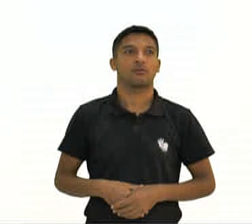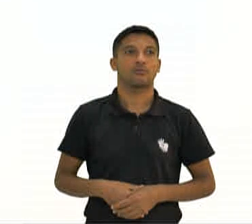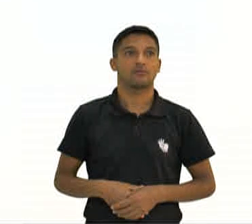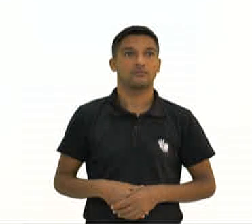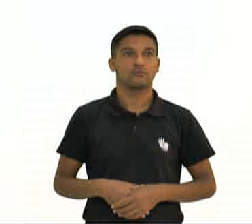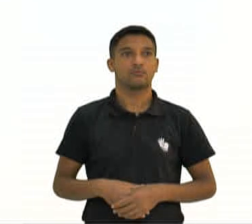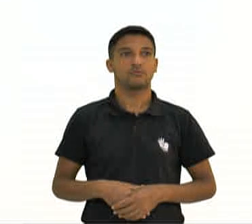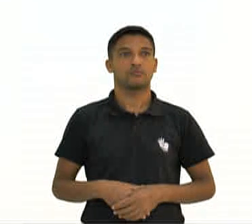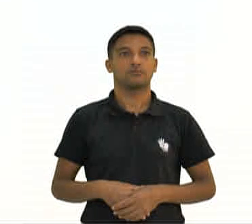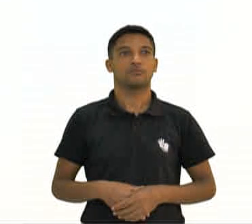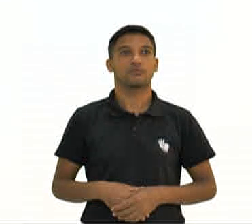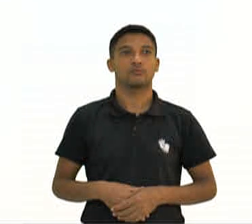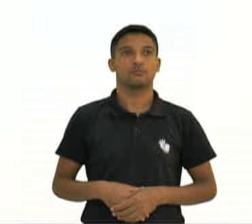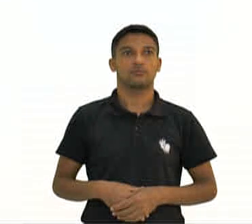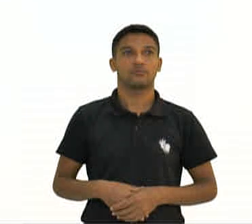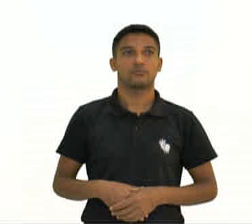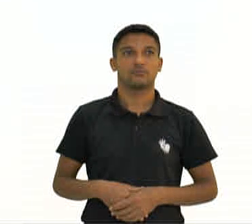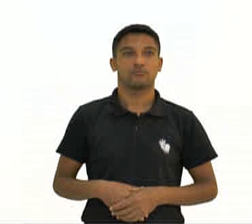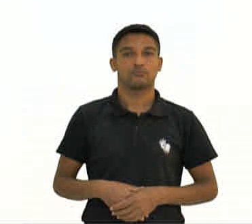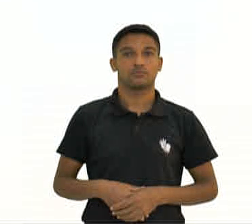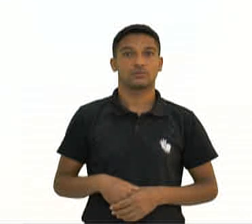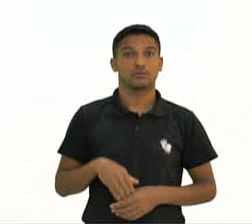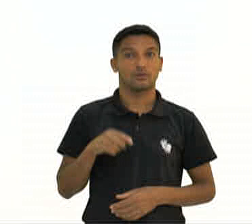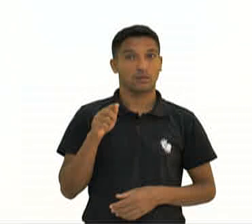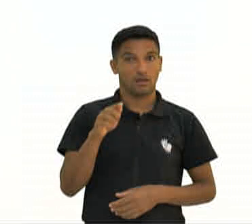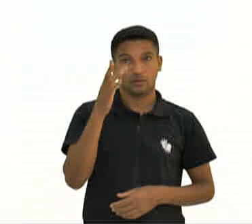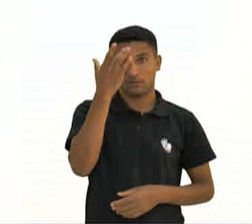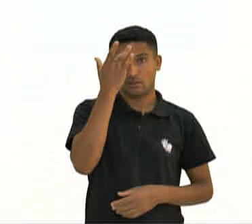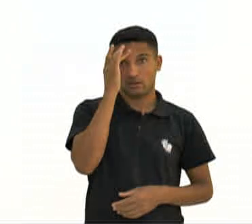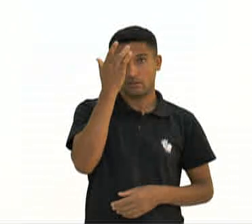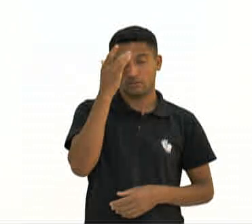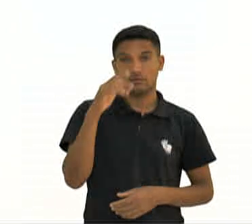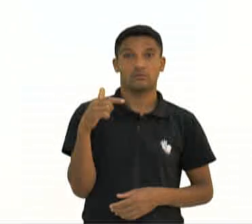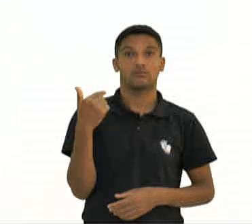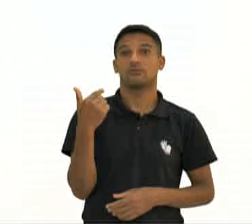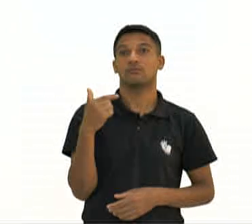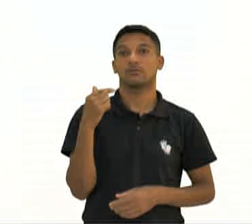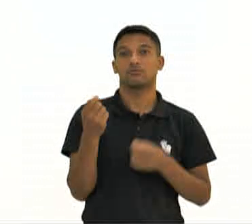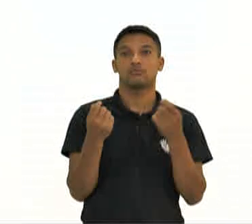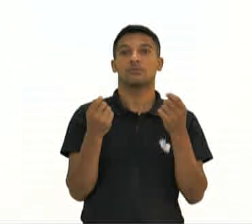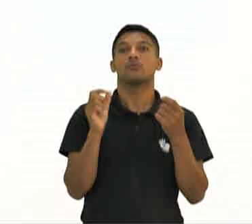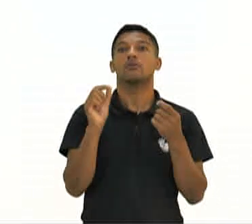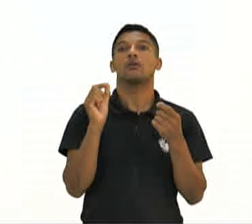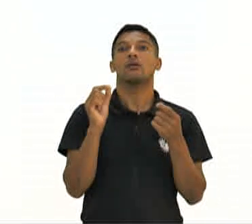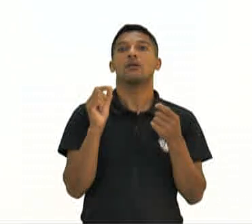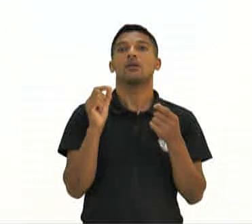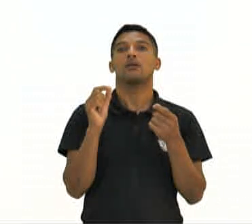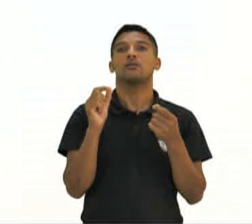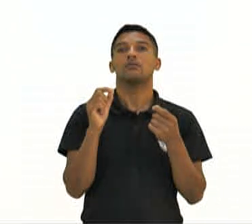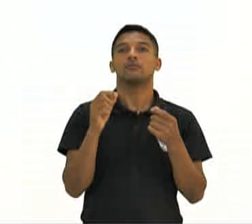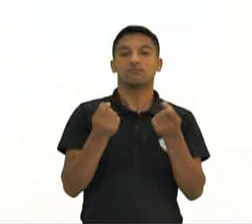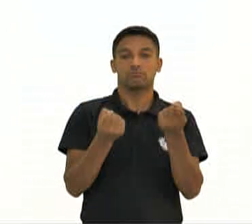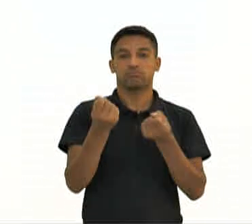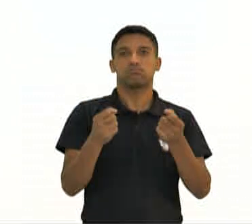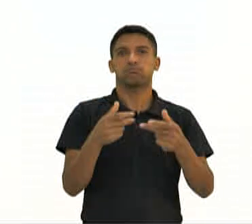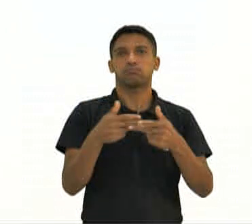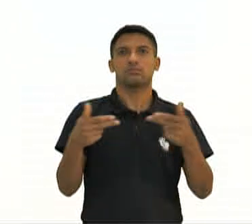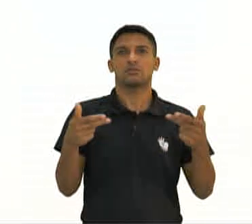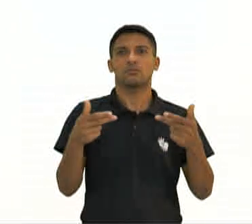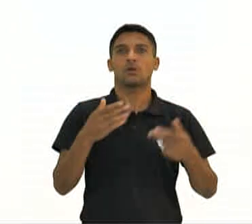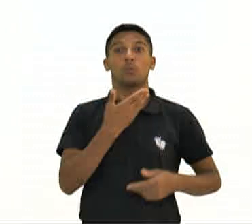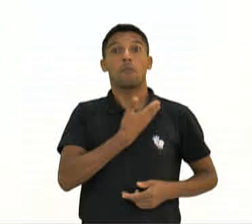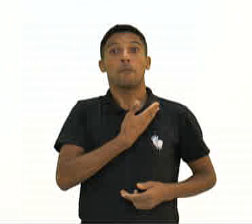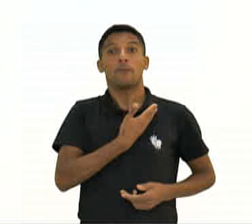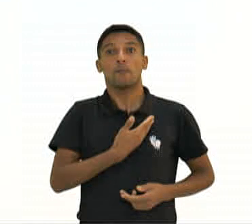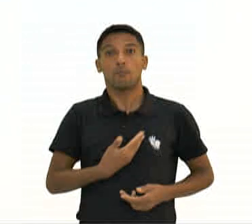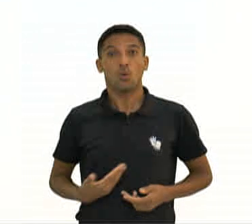eles não têm transporte público por conta de segurança, gente. A Índia também é um país que, infelizmente, tem um certo índice de